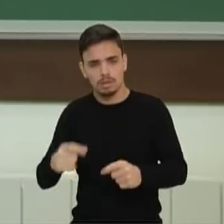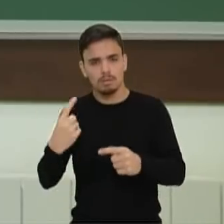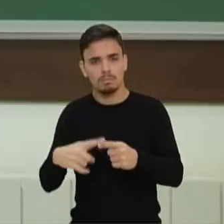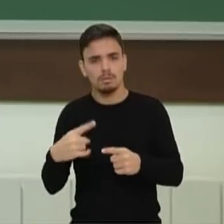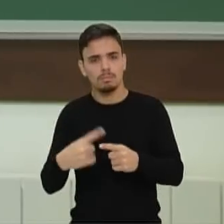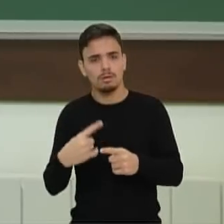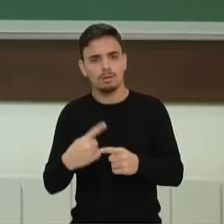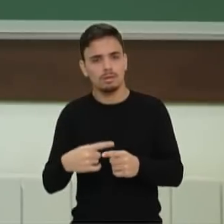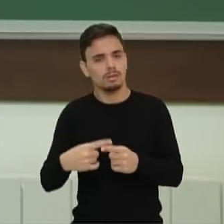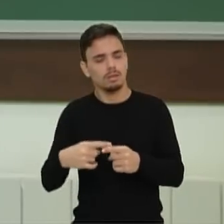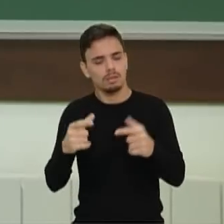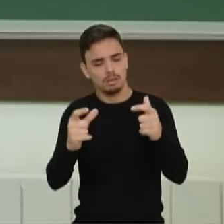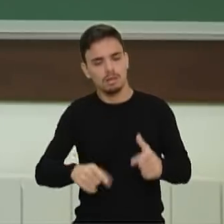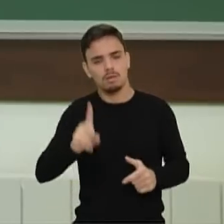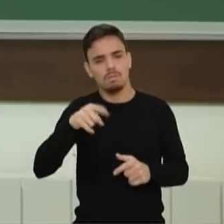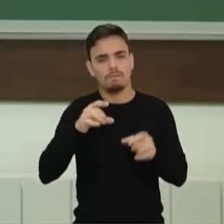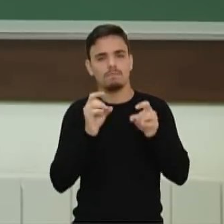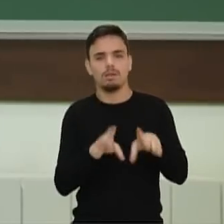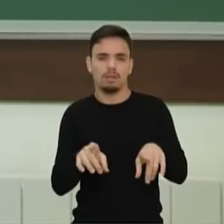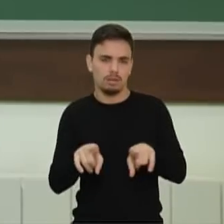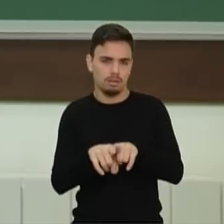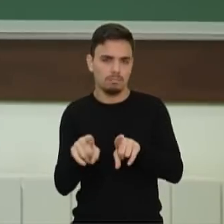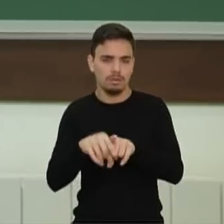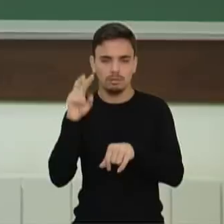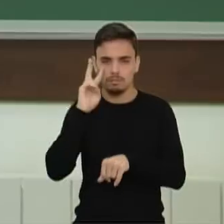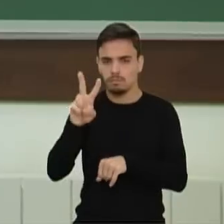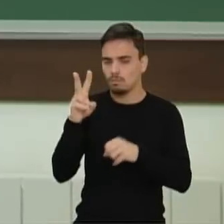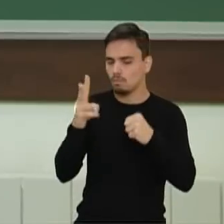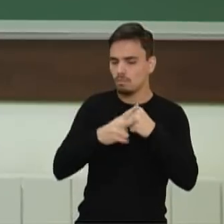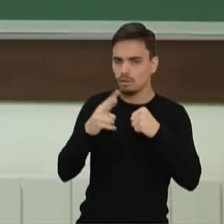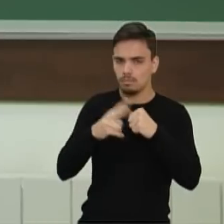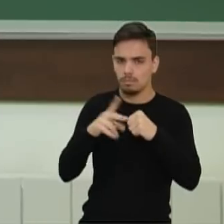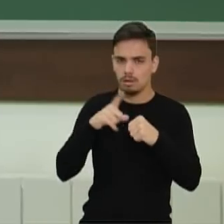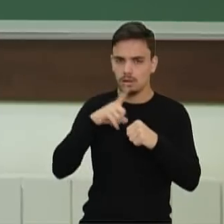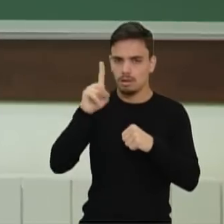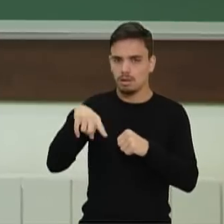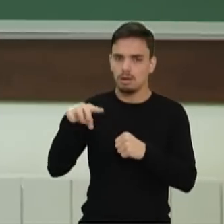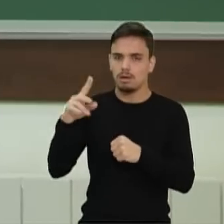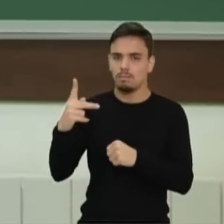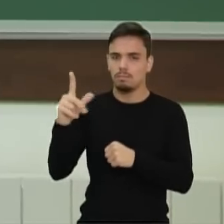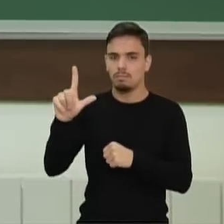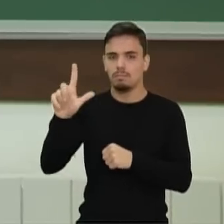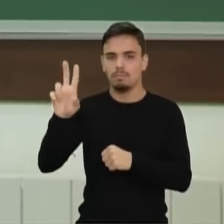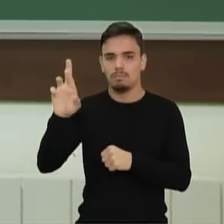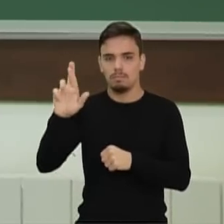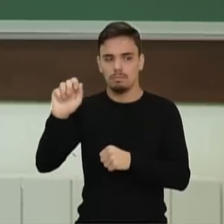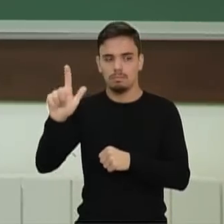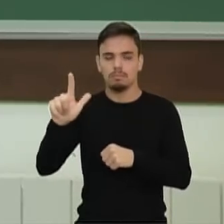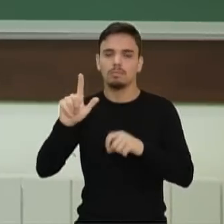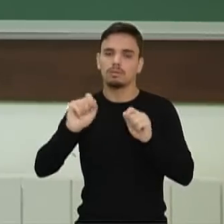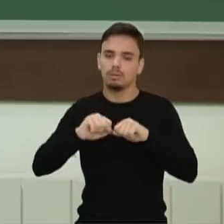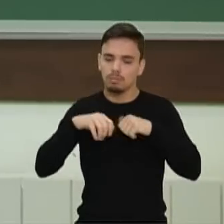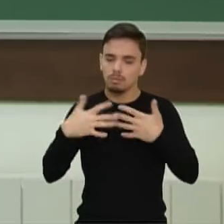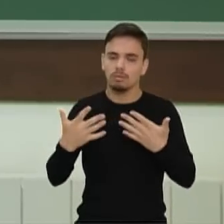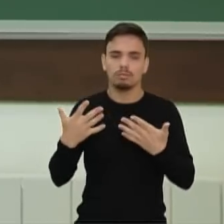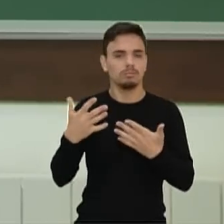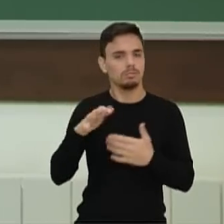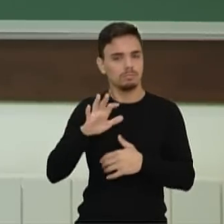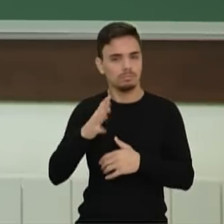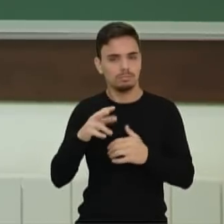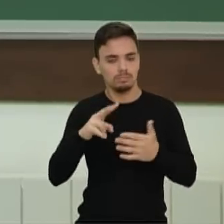são vendidos. Veja que o verbo ali, ele está, né, no plural. E automaticamente eu preciso flexionar